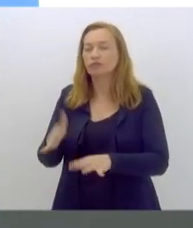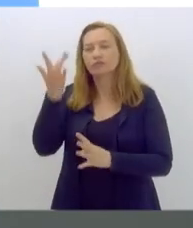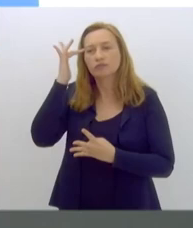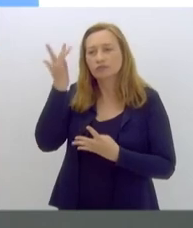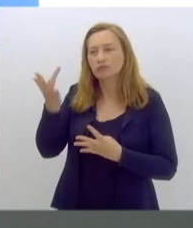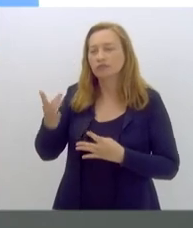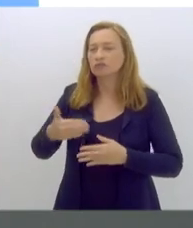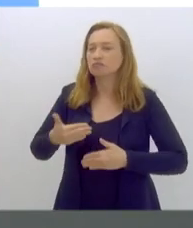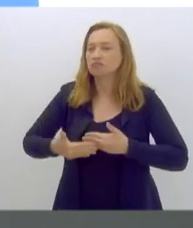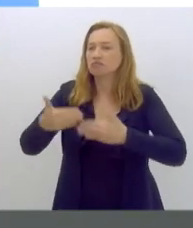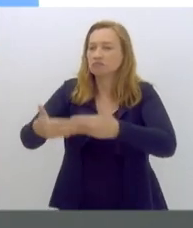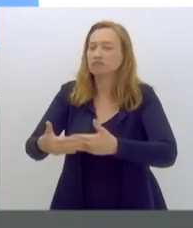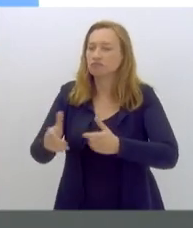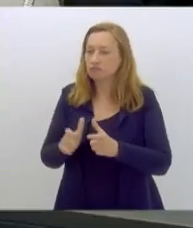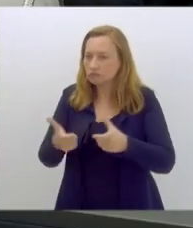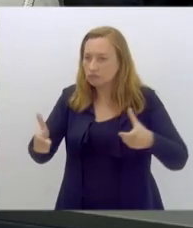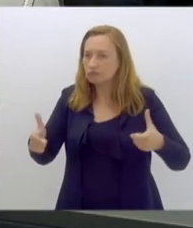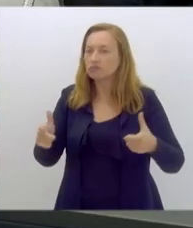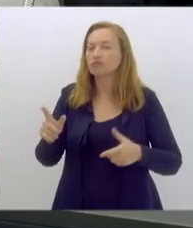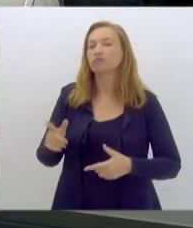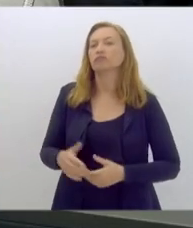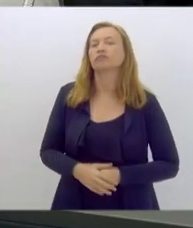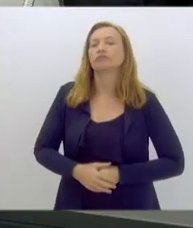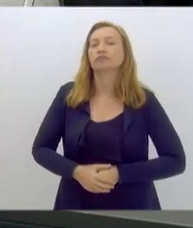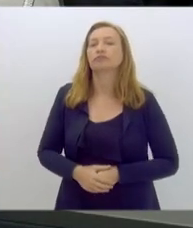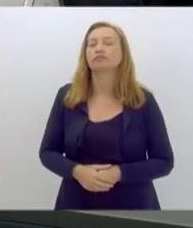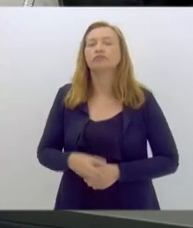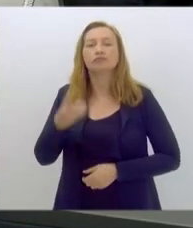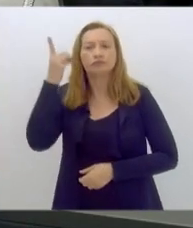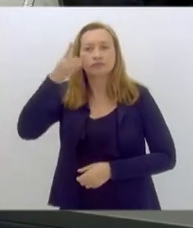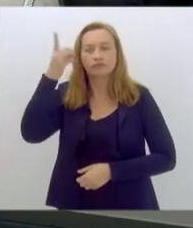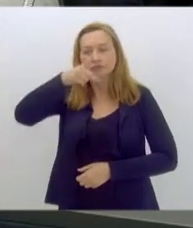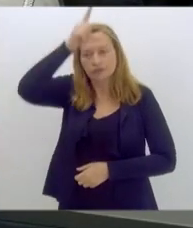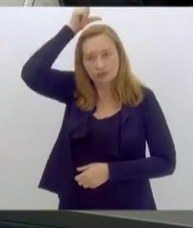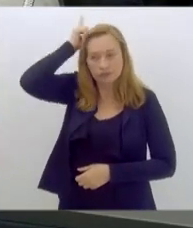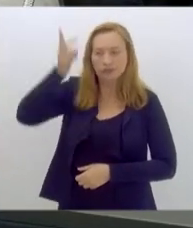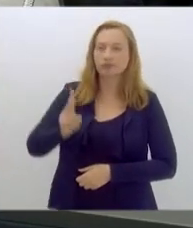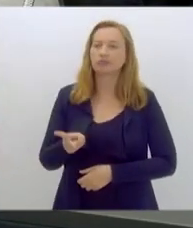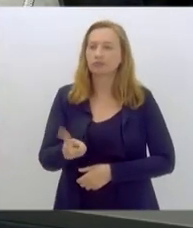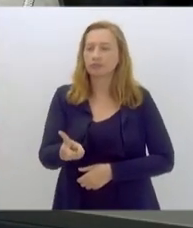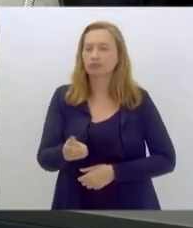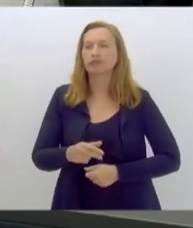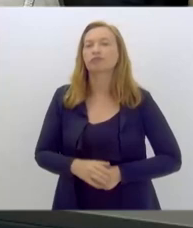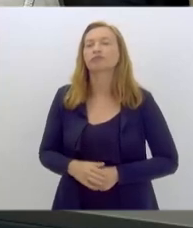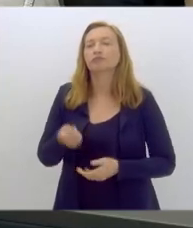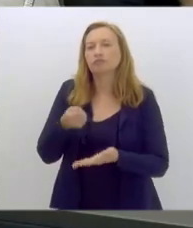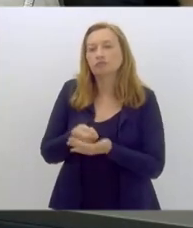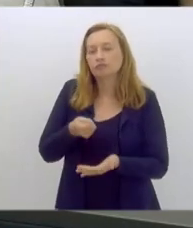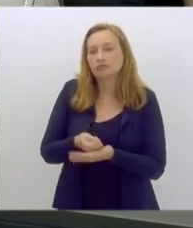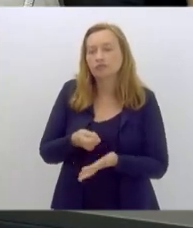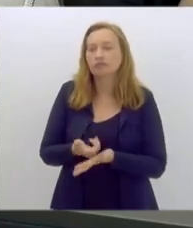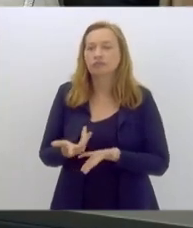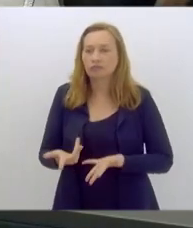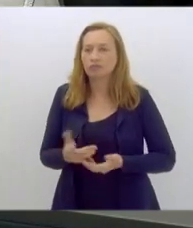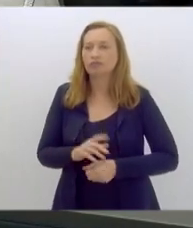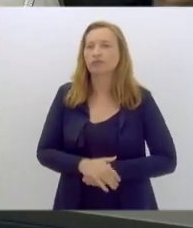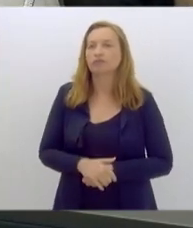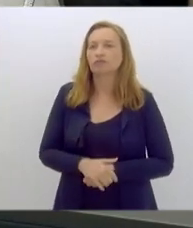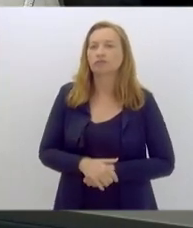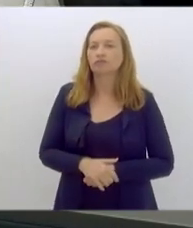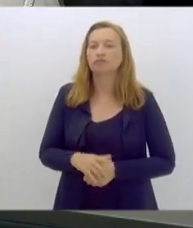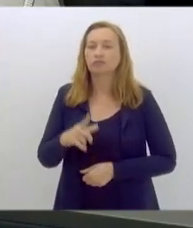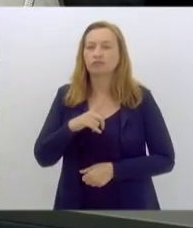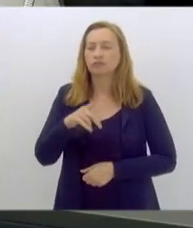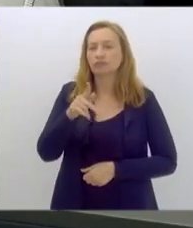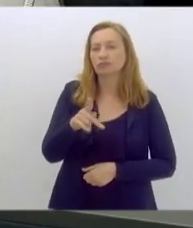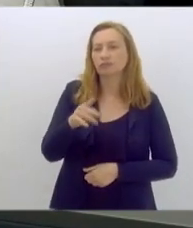é o grande avanço né deputado Luís Paulo sempre cobrou isso Inclusive tem uma uma